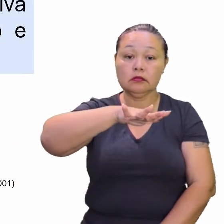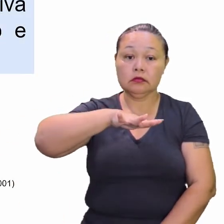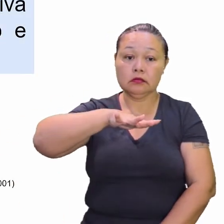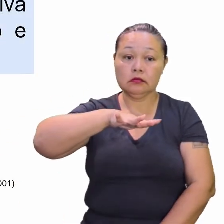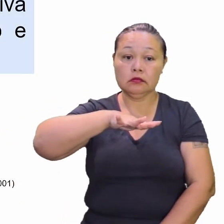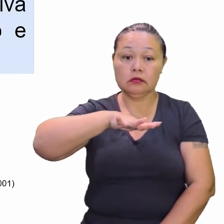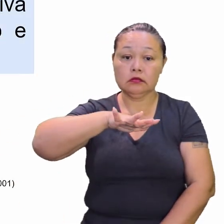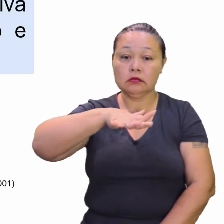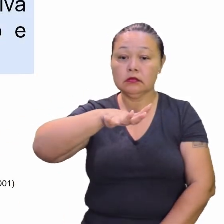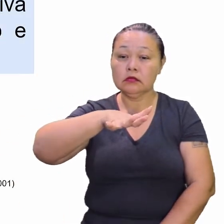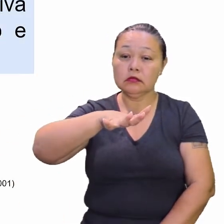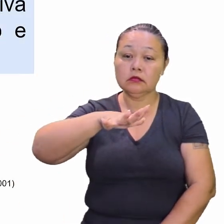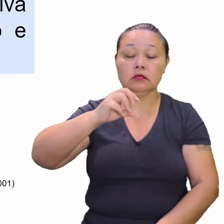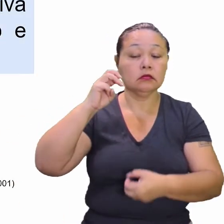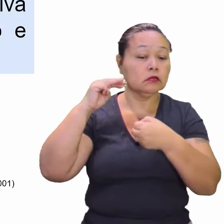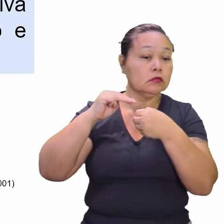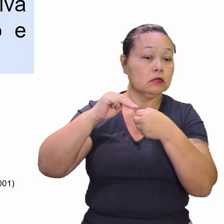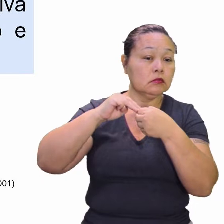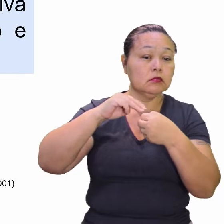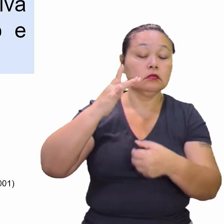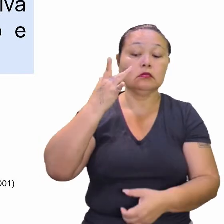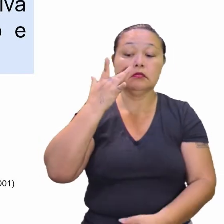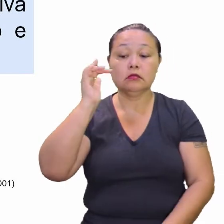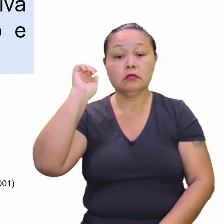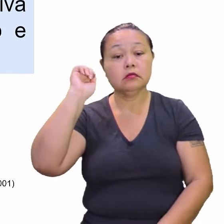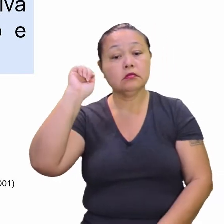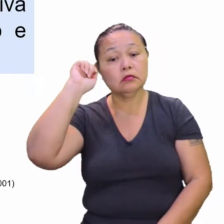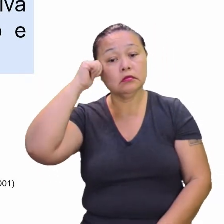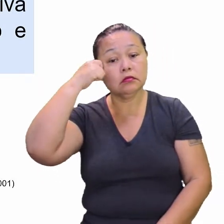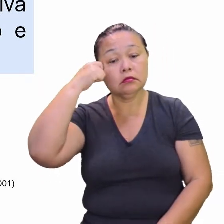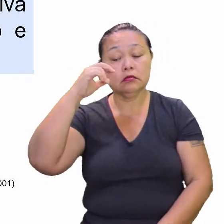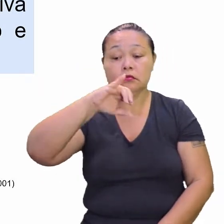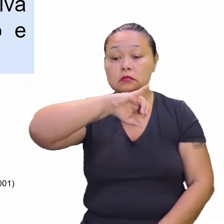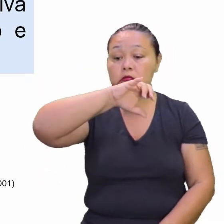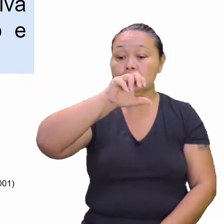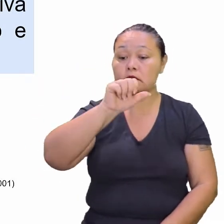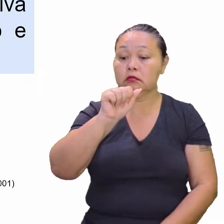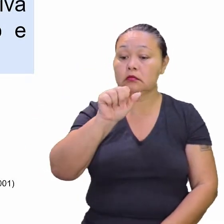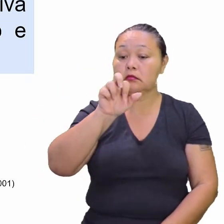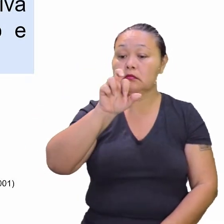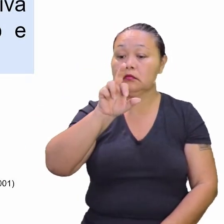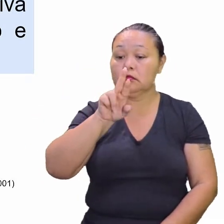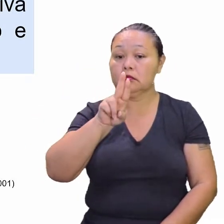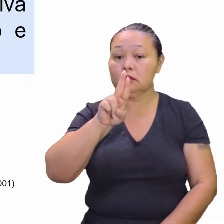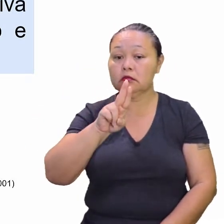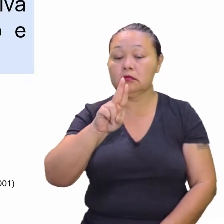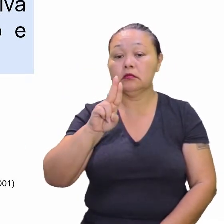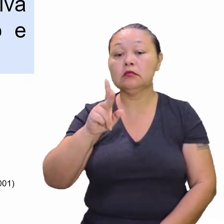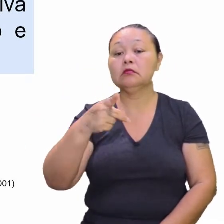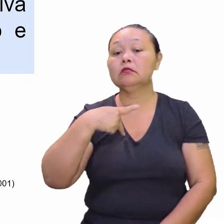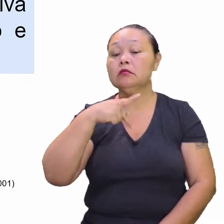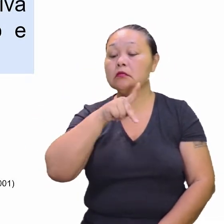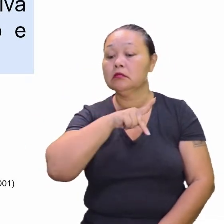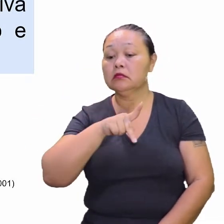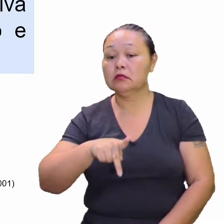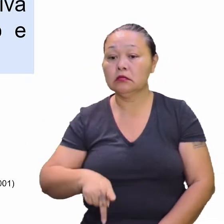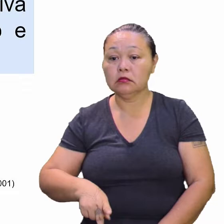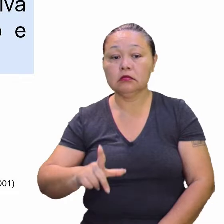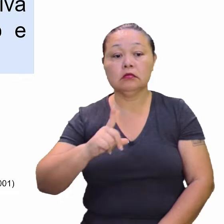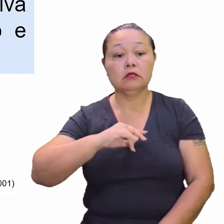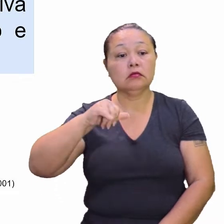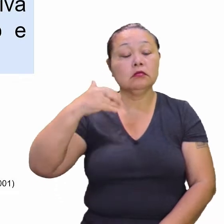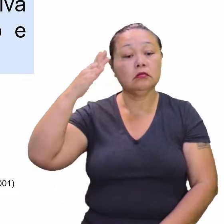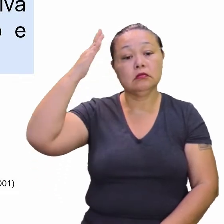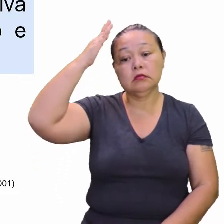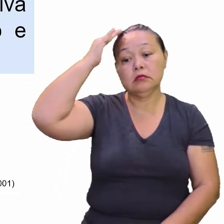Ali a região de Ouro Preto, Jaru, Presidente Médici, Ji-Paraná e Cacoal é a bacia leiteira